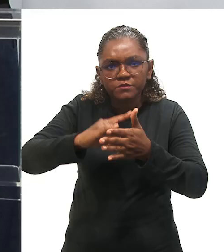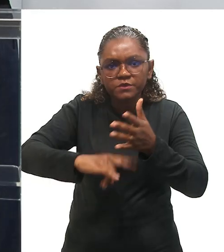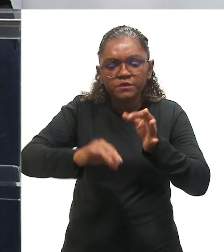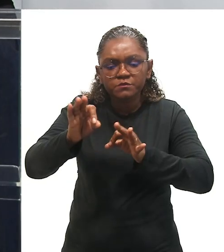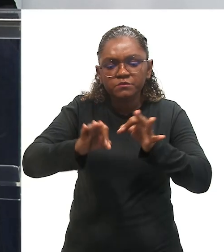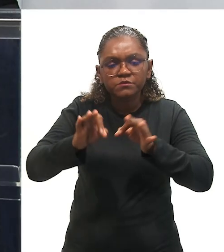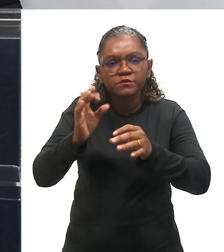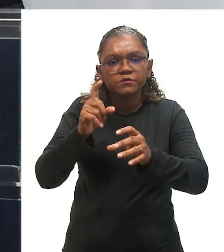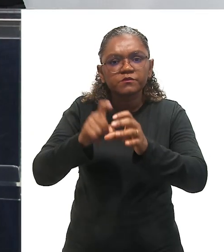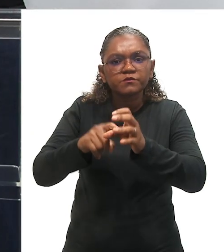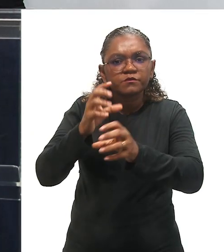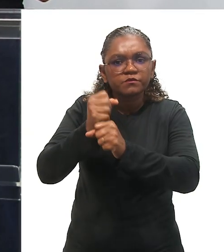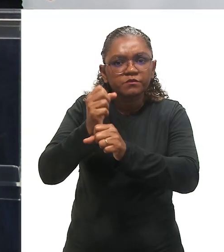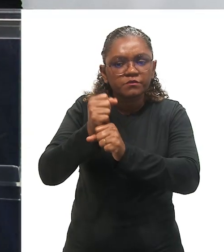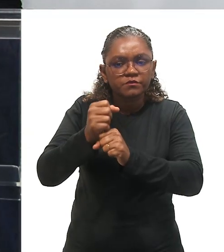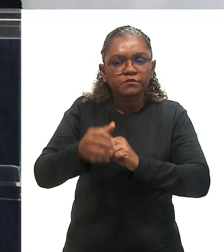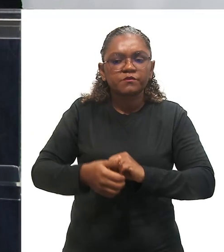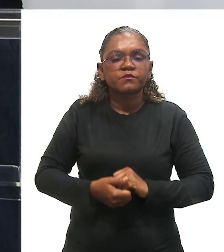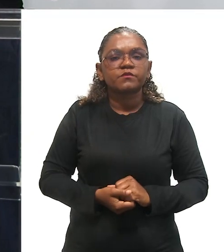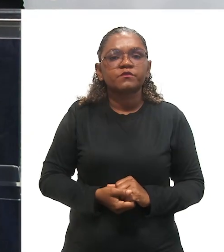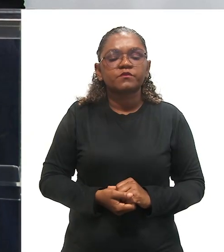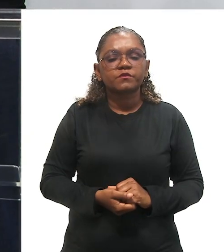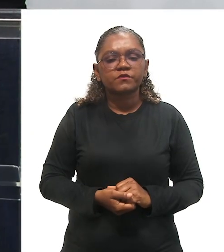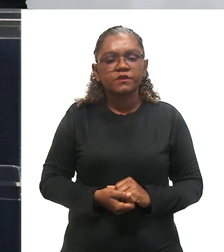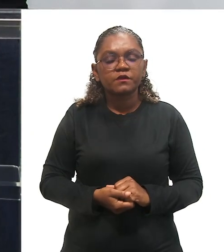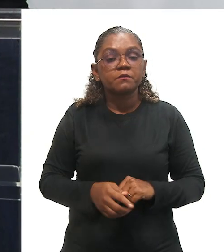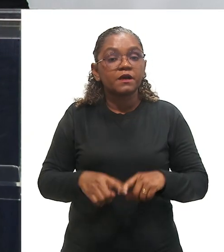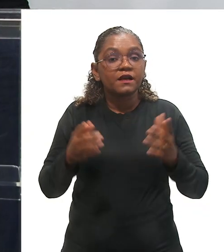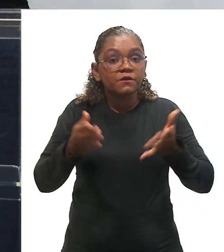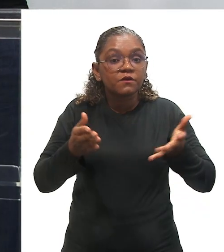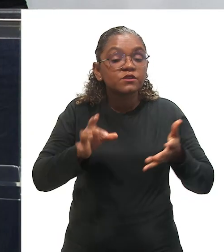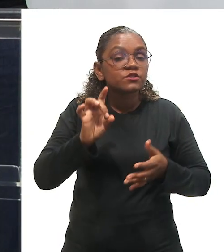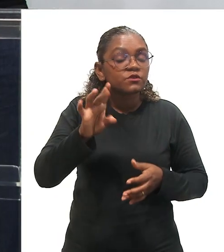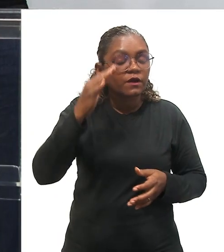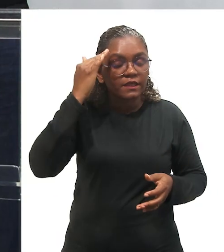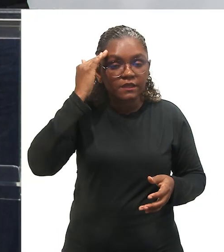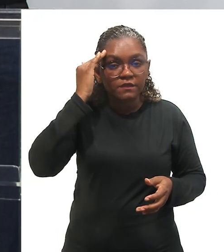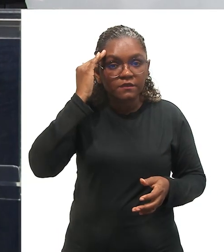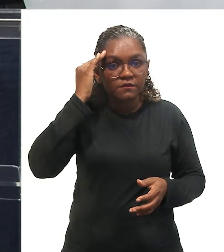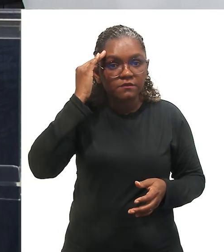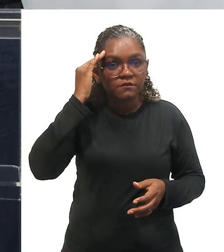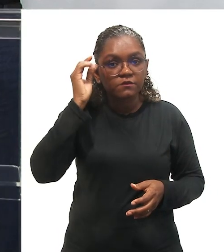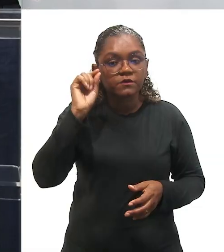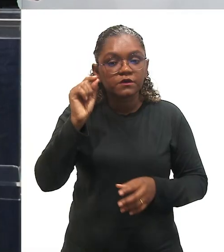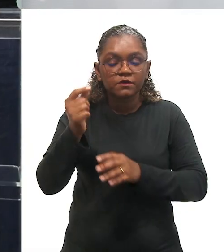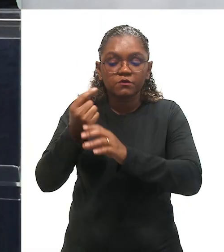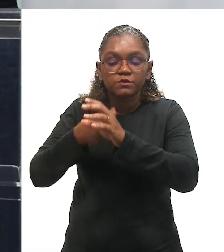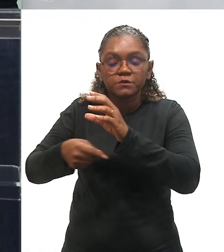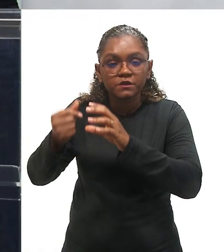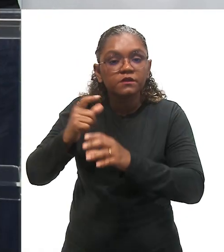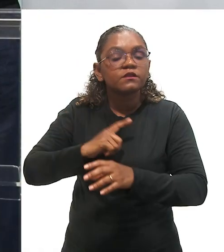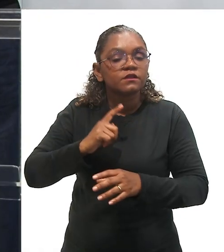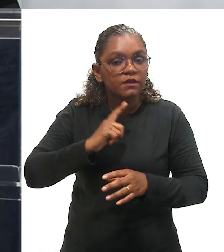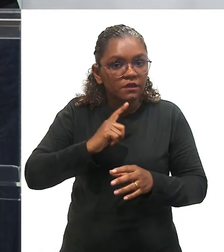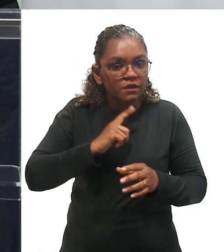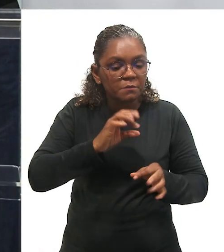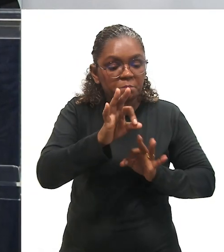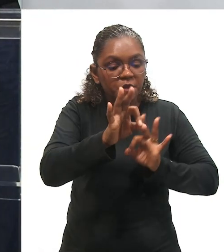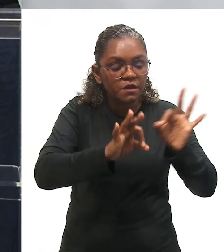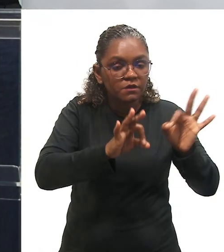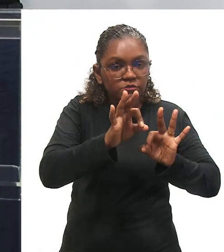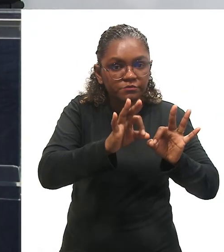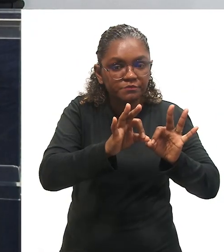MCASP. O que você tem que saber no momento é entender que a contabilidade possui planos de